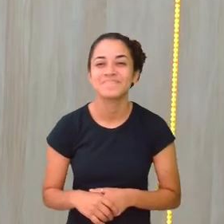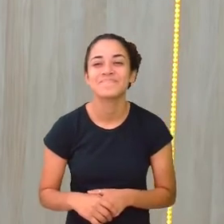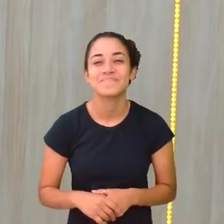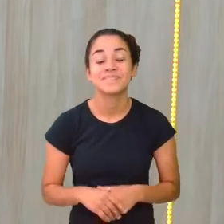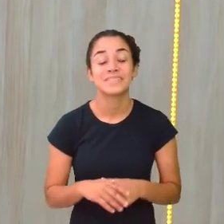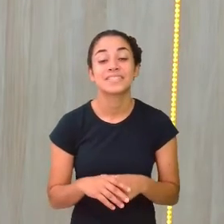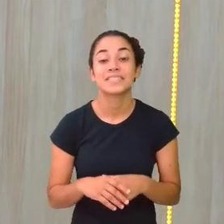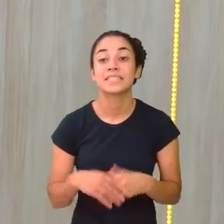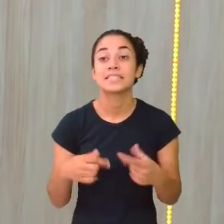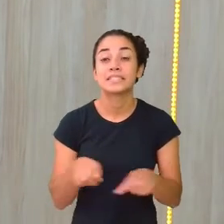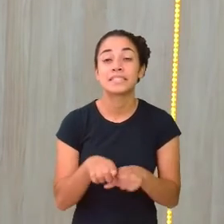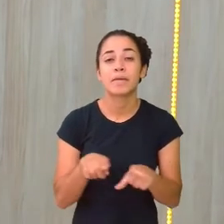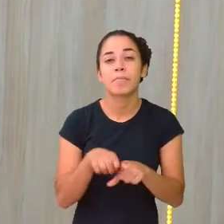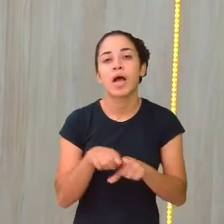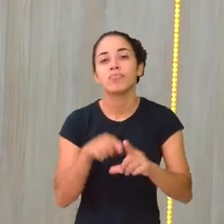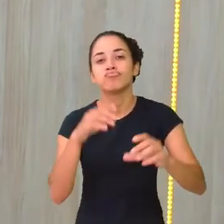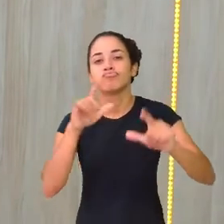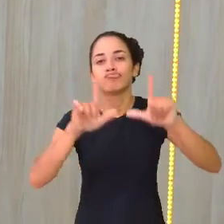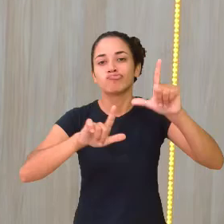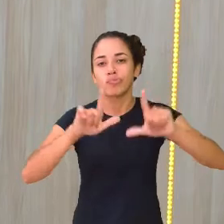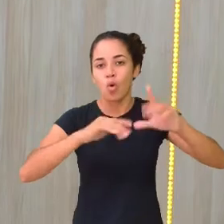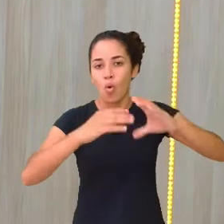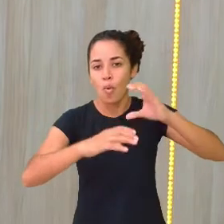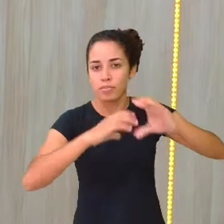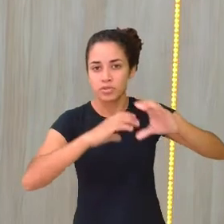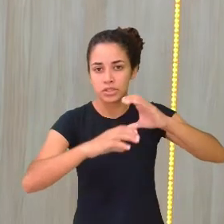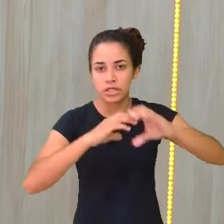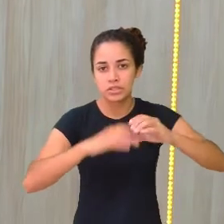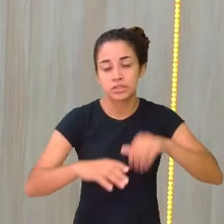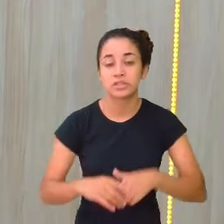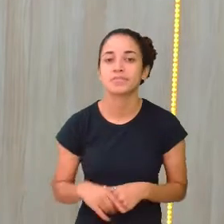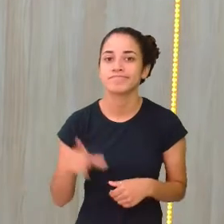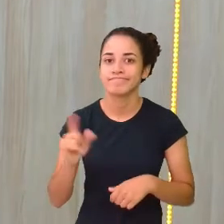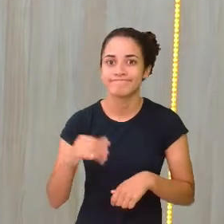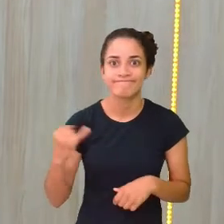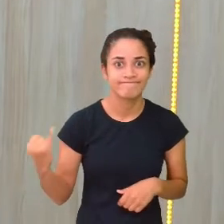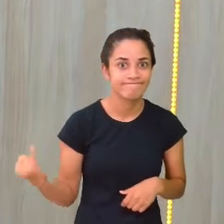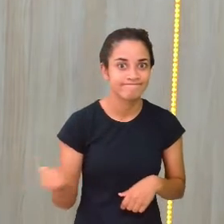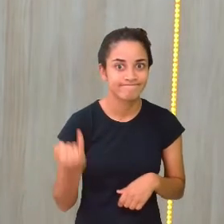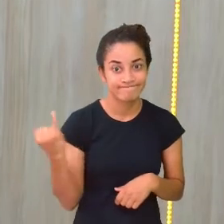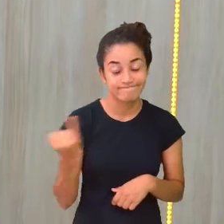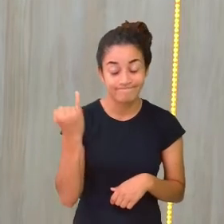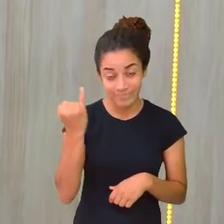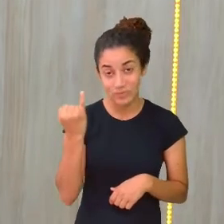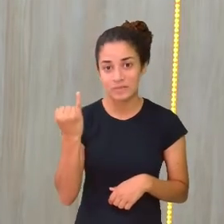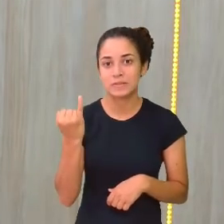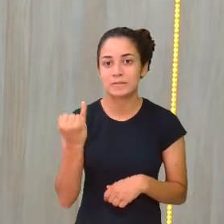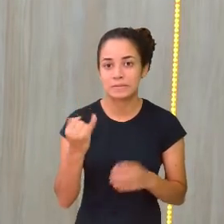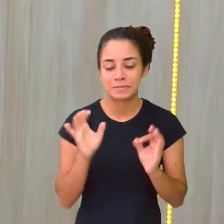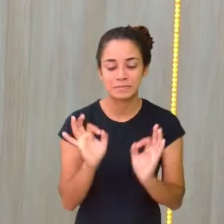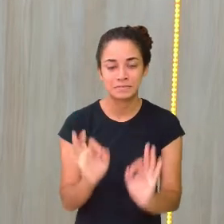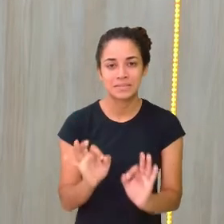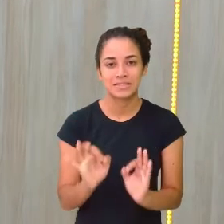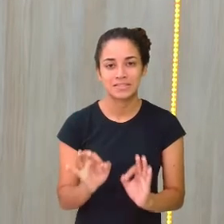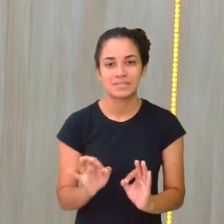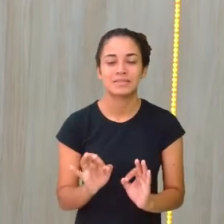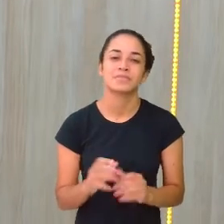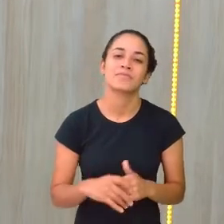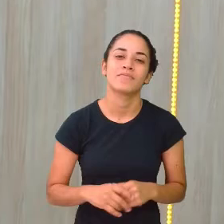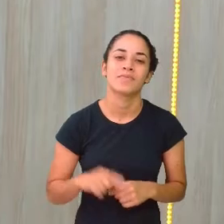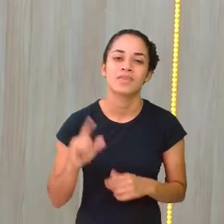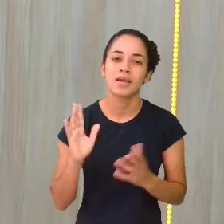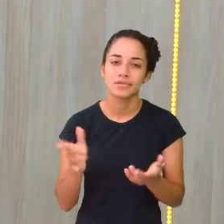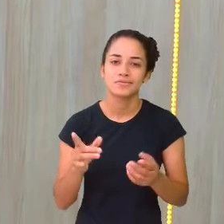A telecomunicação, importante demais, a telecomunicação. Já estamos passando agora